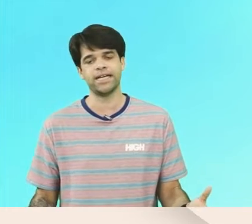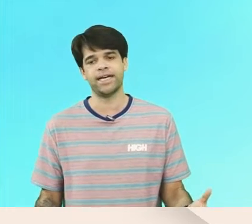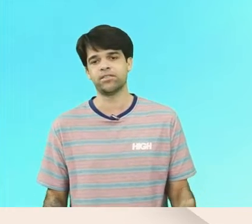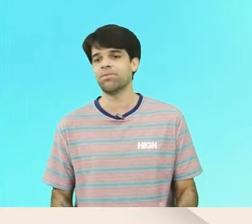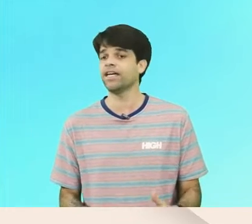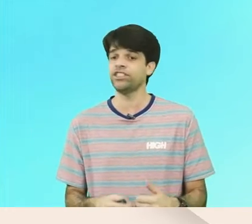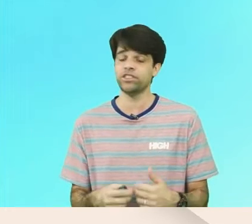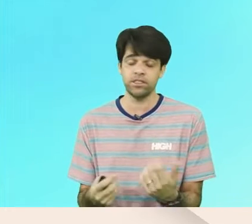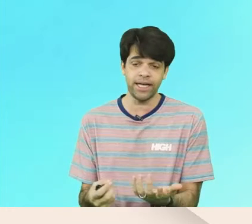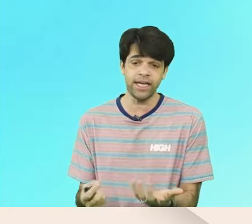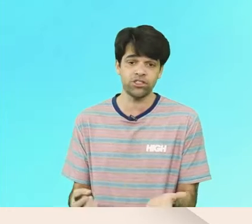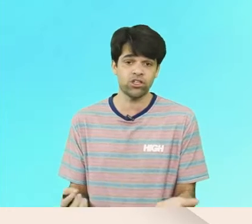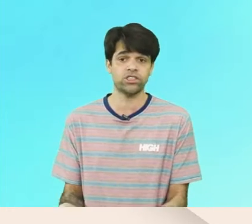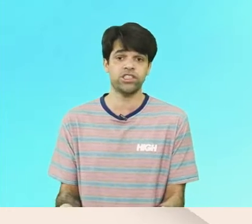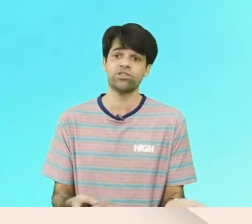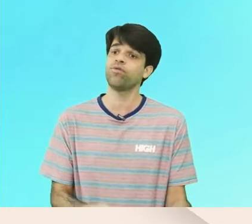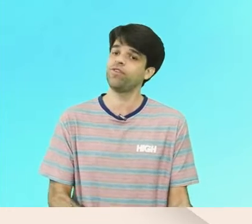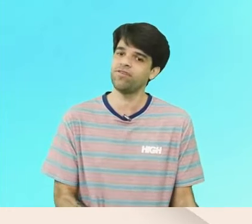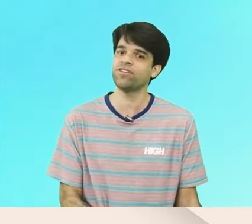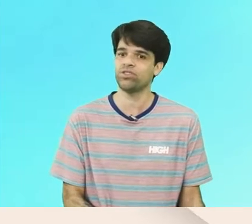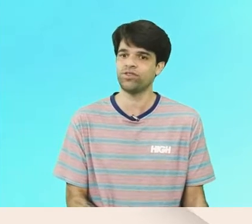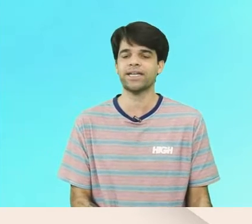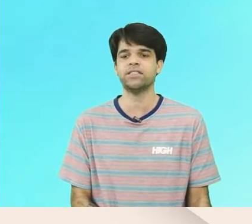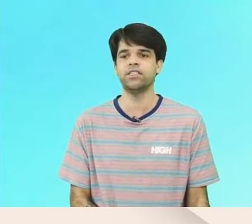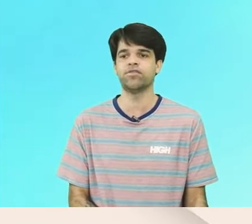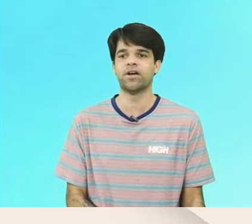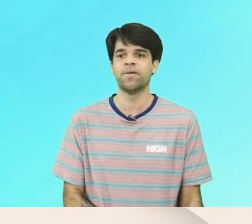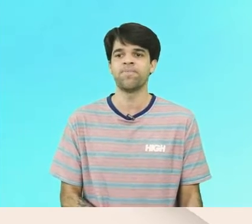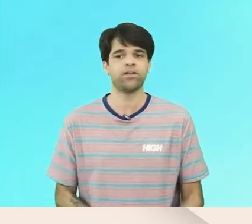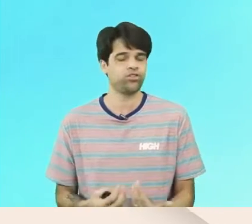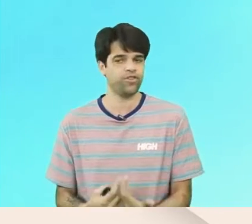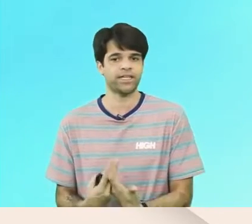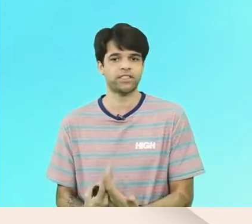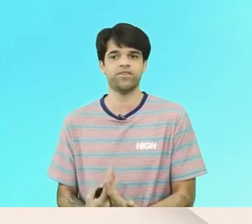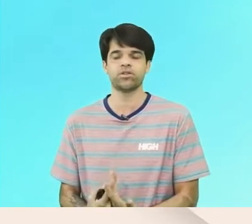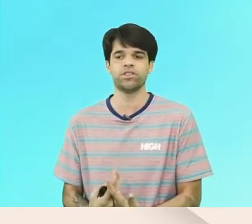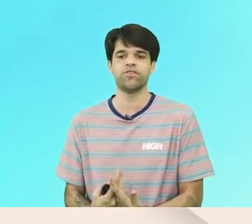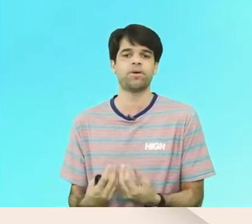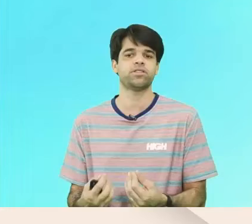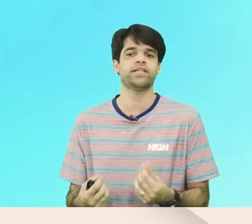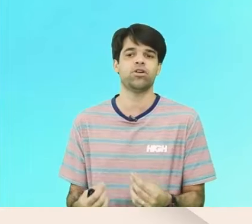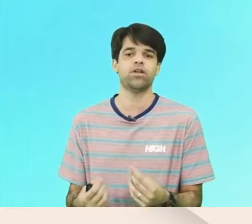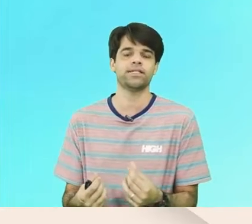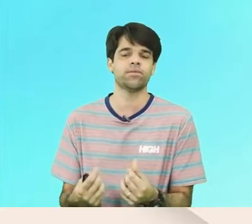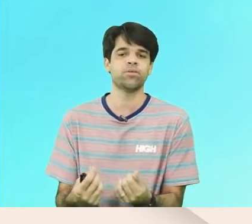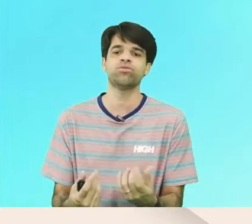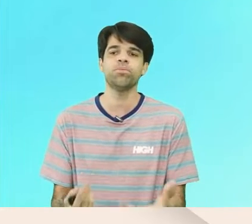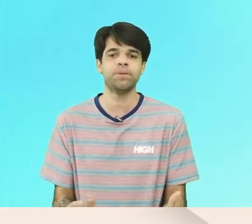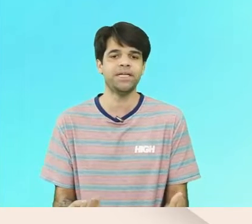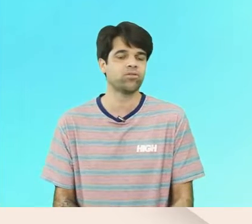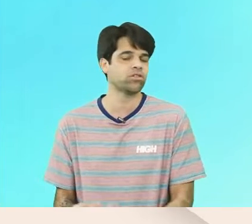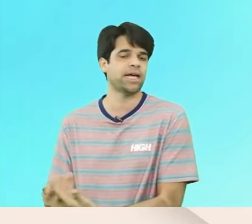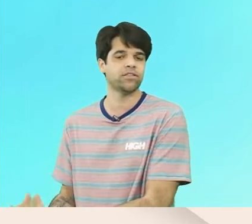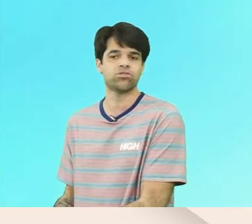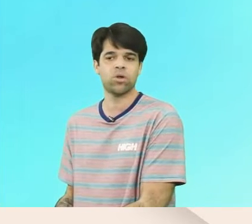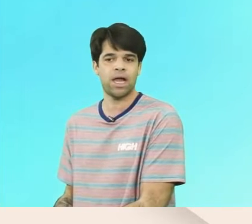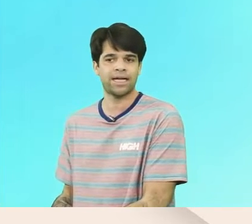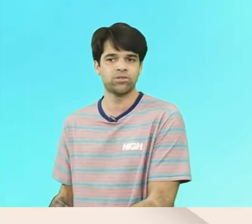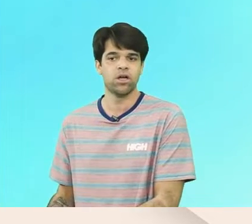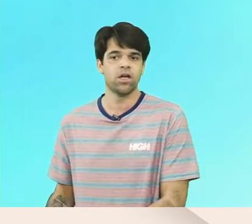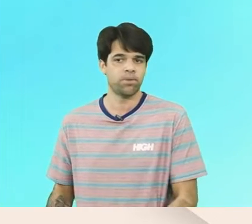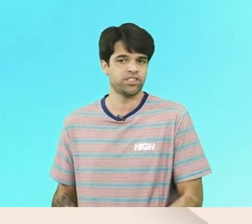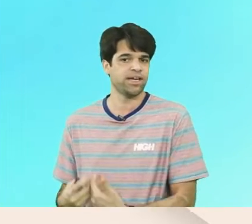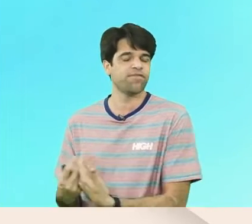textos na internet. Mas nem só disso vive a justificativa. A justificativa, inclusive, pode ter esse olhar também muito empírico, que está ali